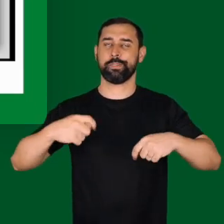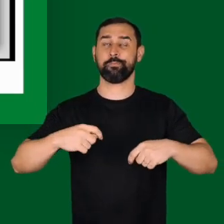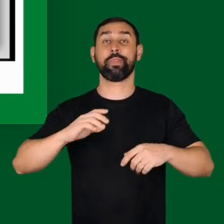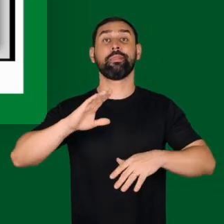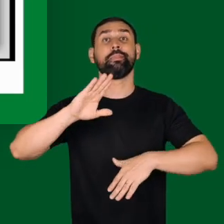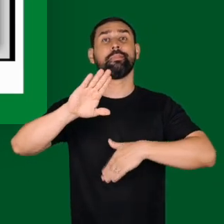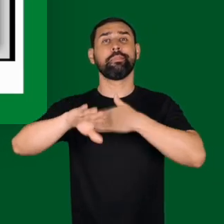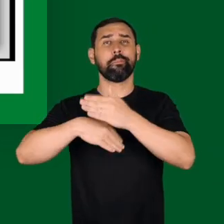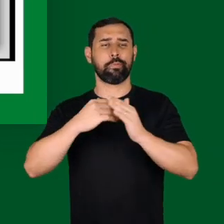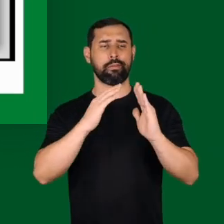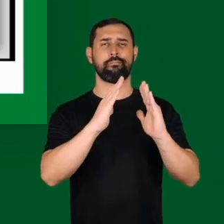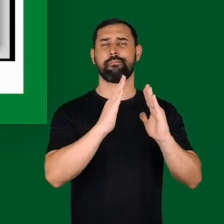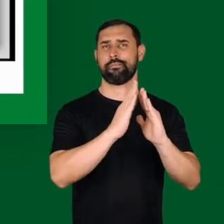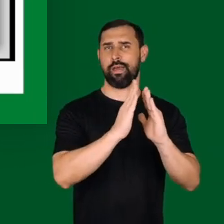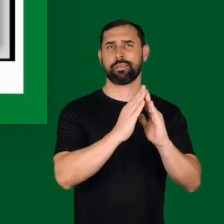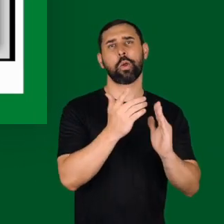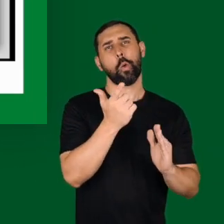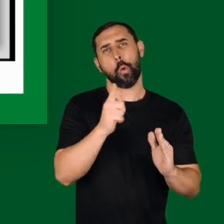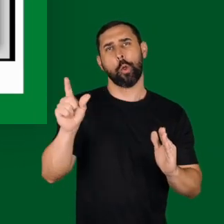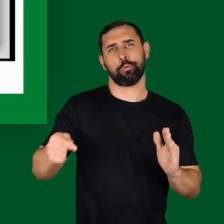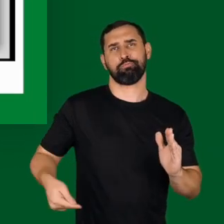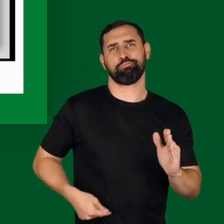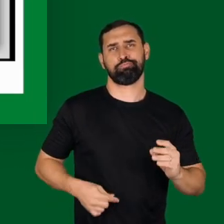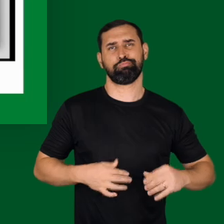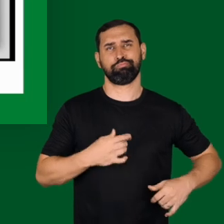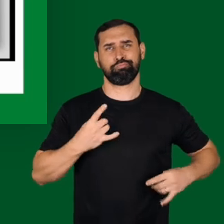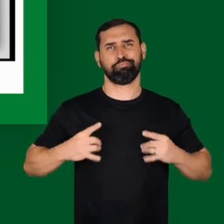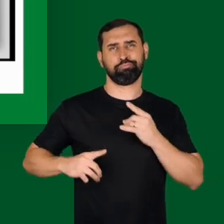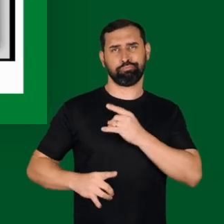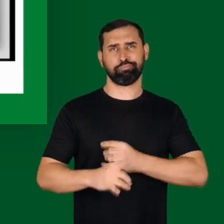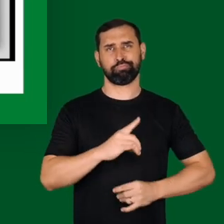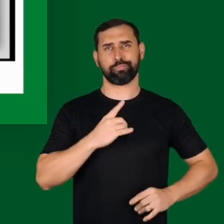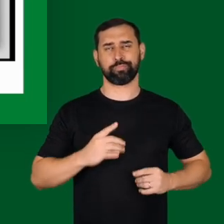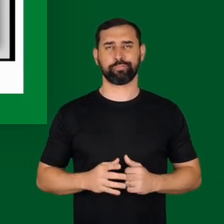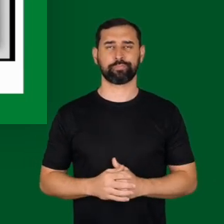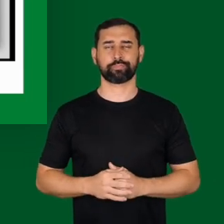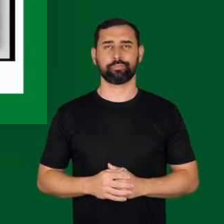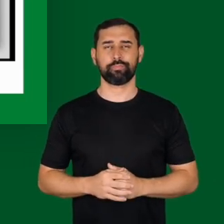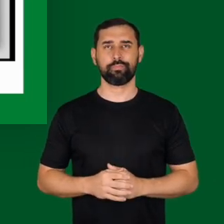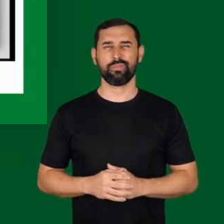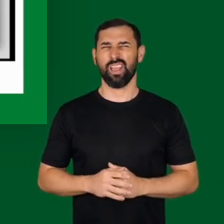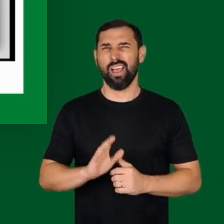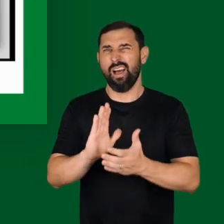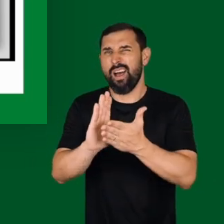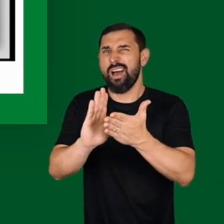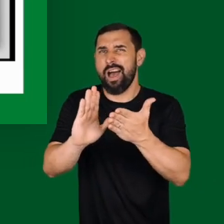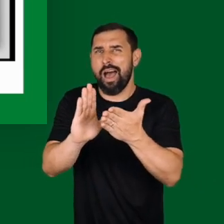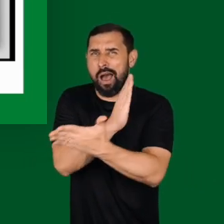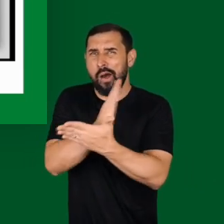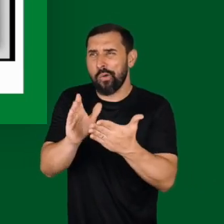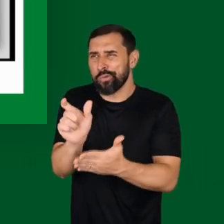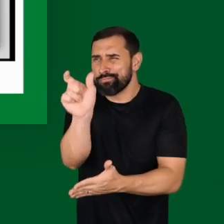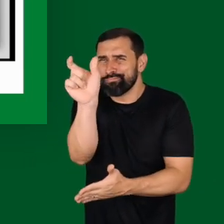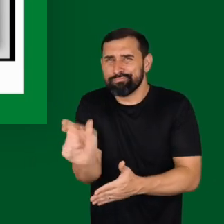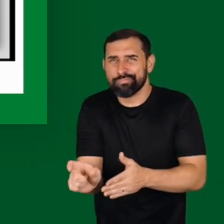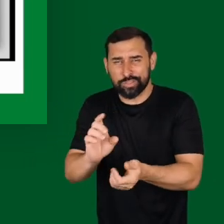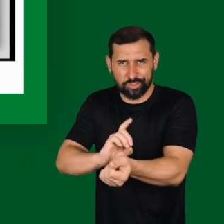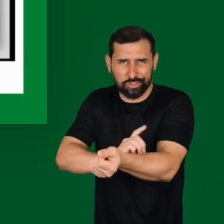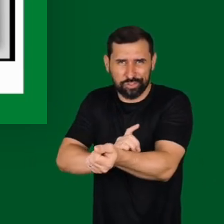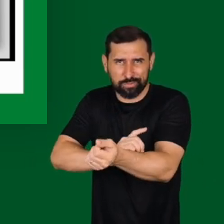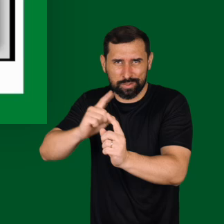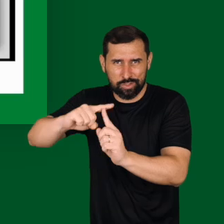essa aplicação. E aí, no jantar em casa, ele aplica a outra. Nós temos algumas pacientes, né,